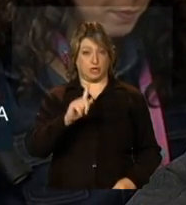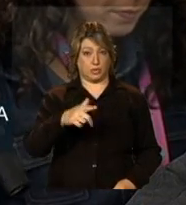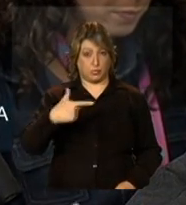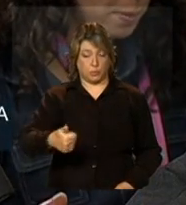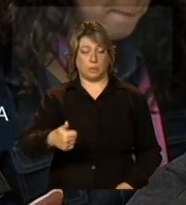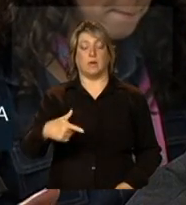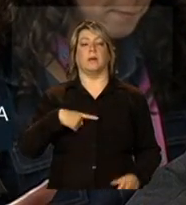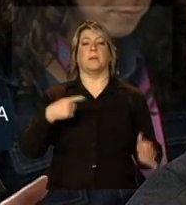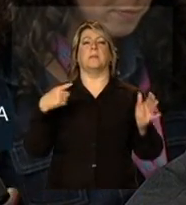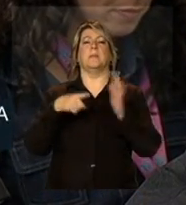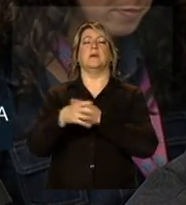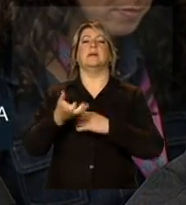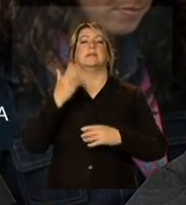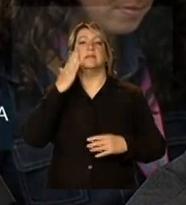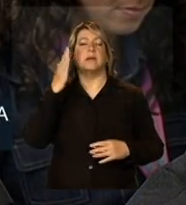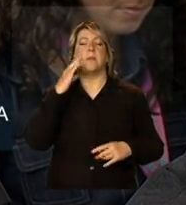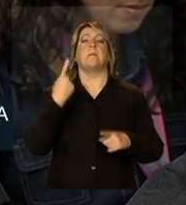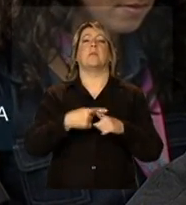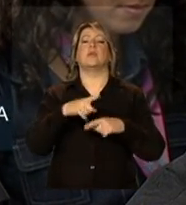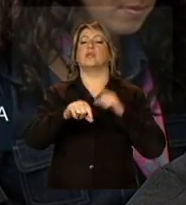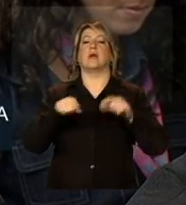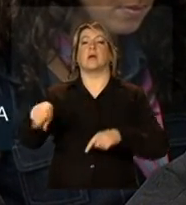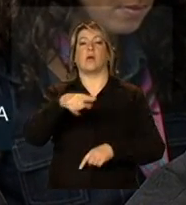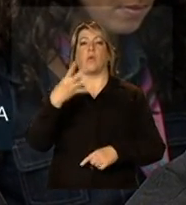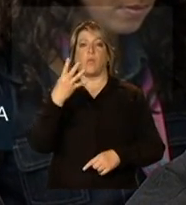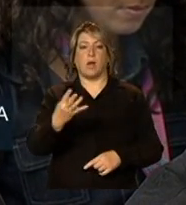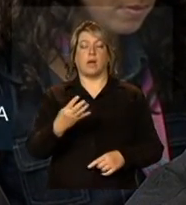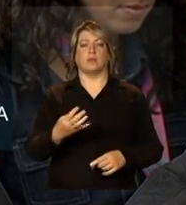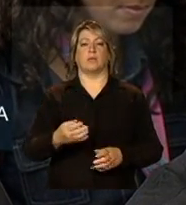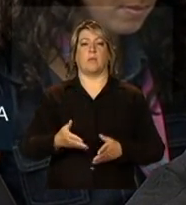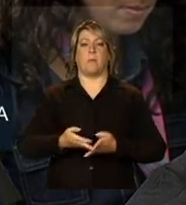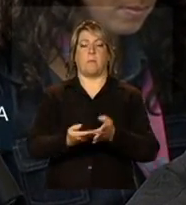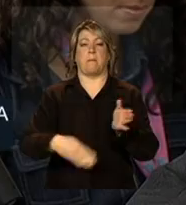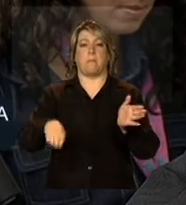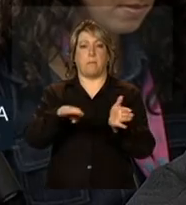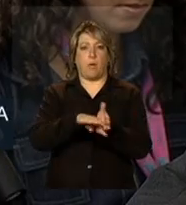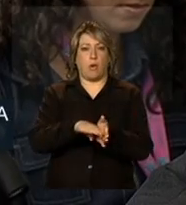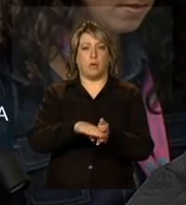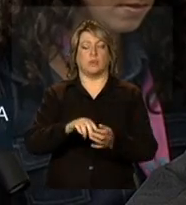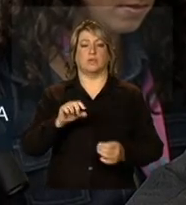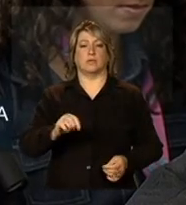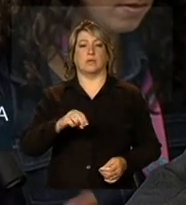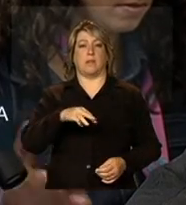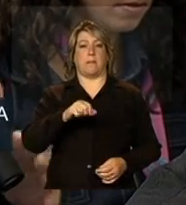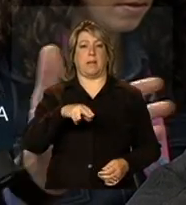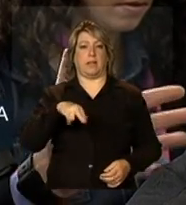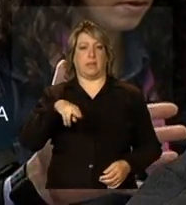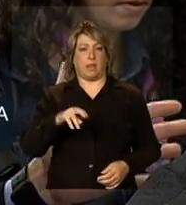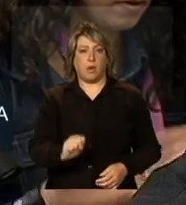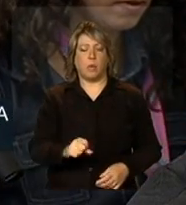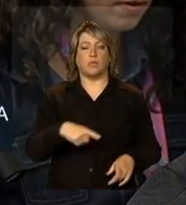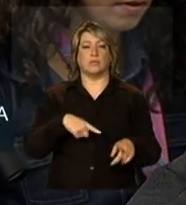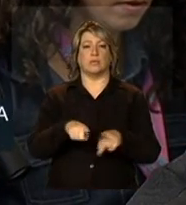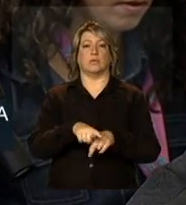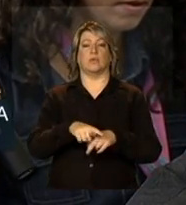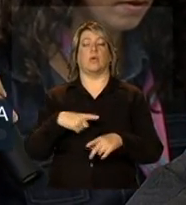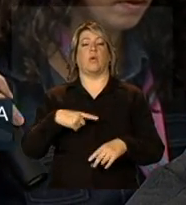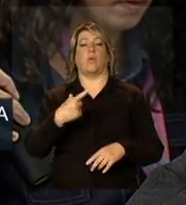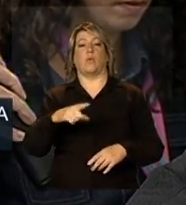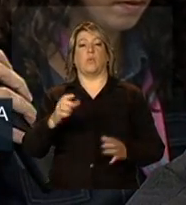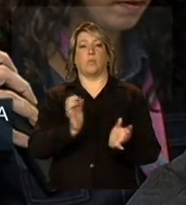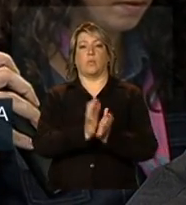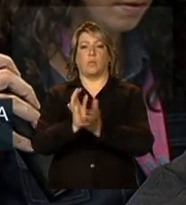a escolha desses quatro portos, Manaus, Porto Sul, Ilhéus e Águas Profundas, apenas esses quatro, já que são 34,